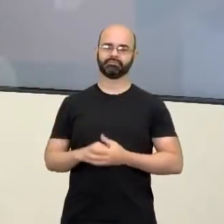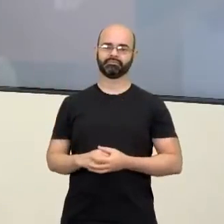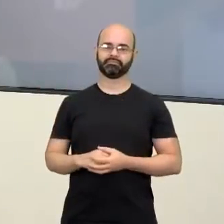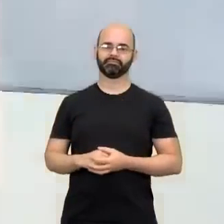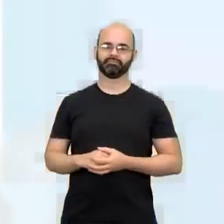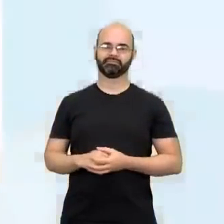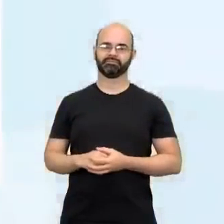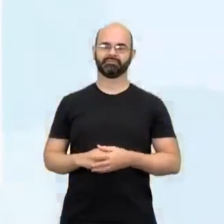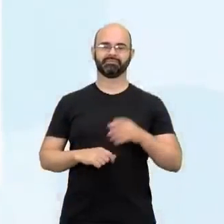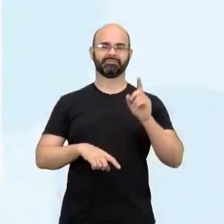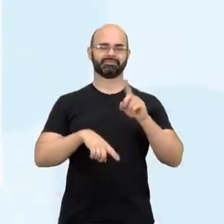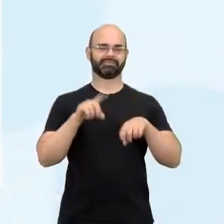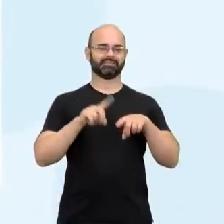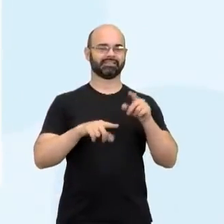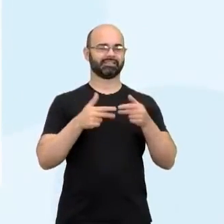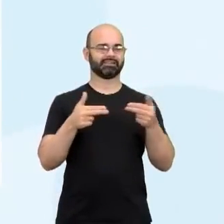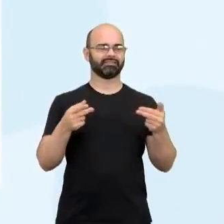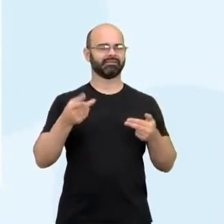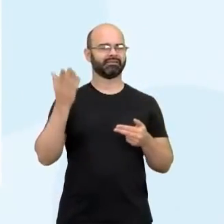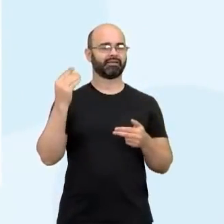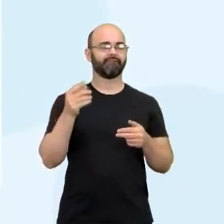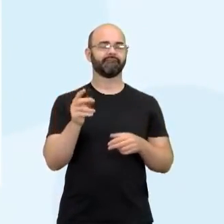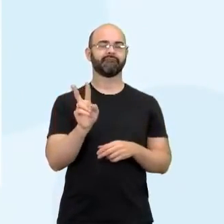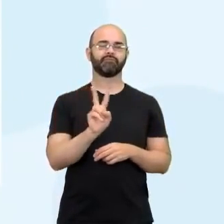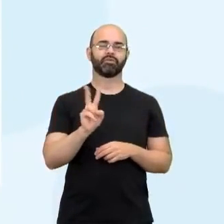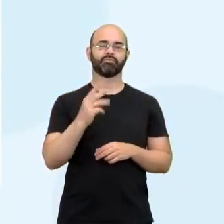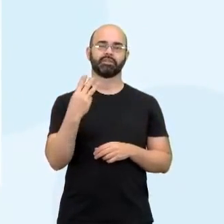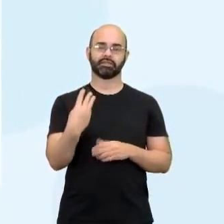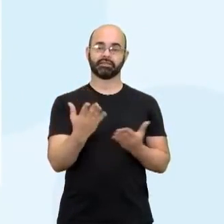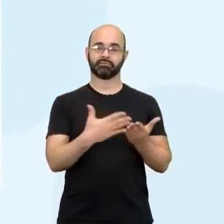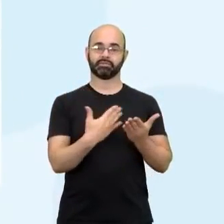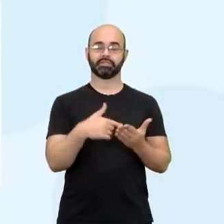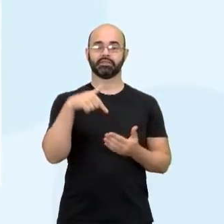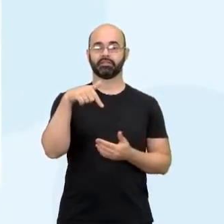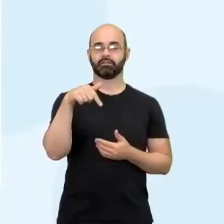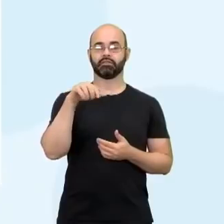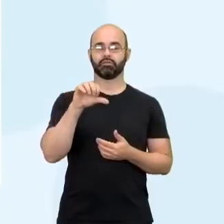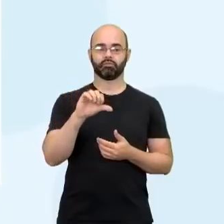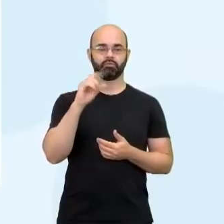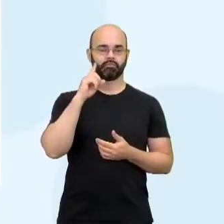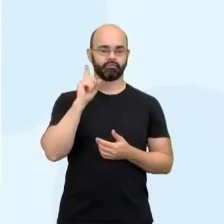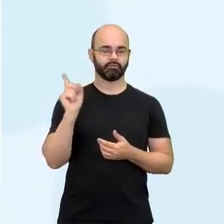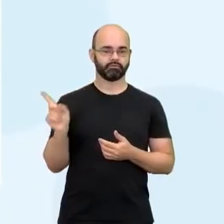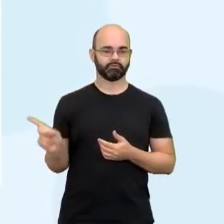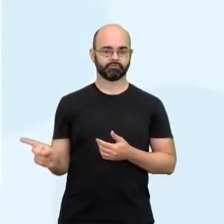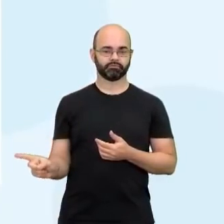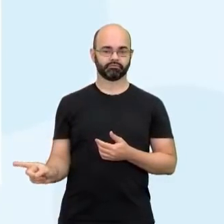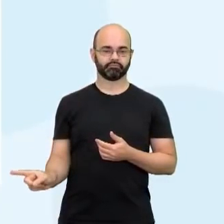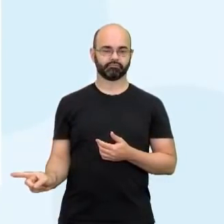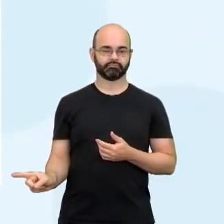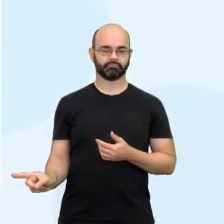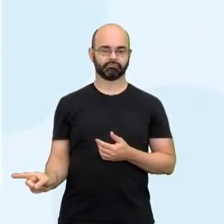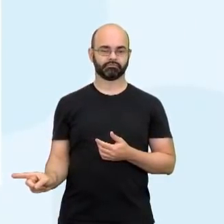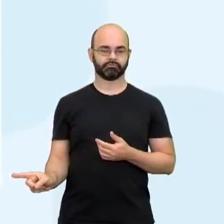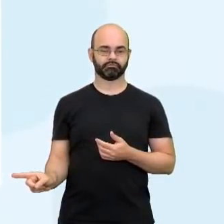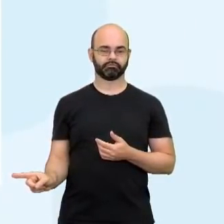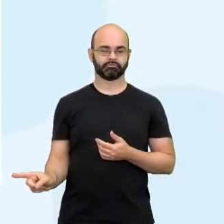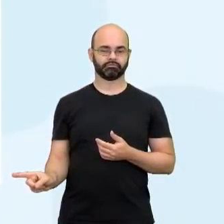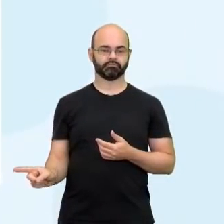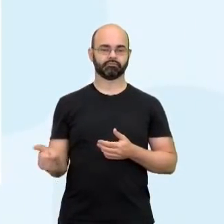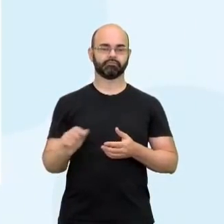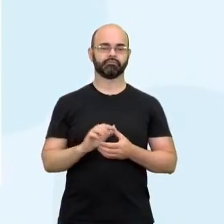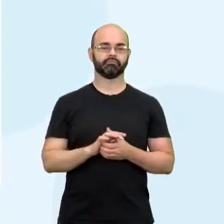no material de vocês, lá no volume 3, na página 79, vamos ver se foi aqui, ó, na página 79, tem